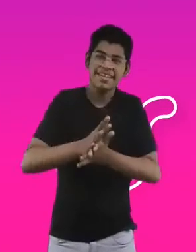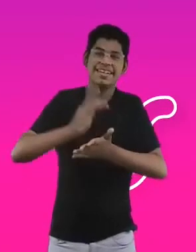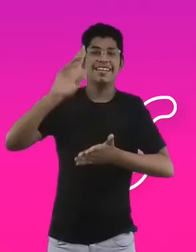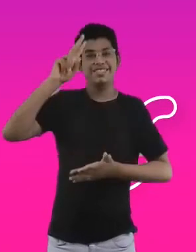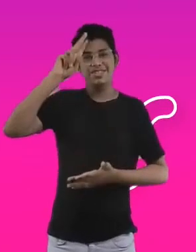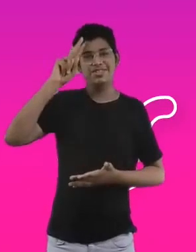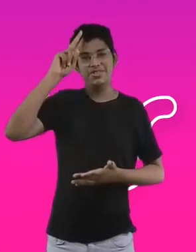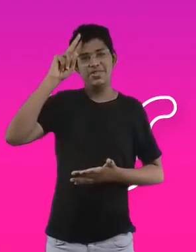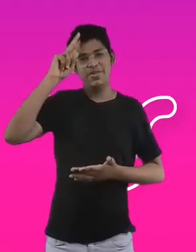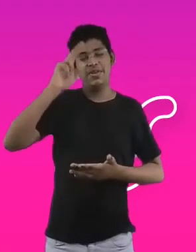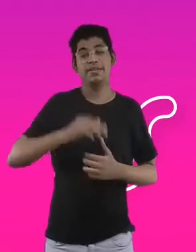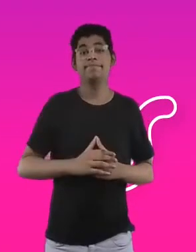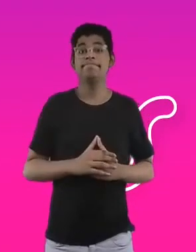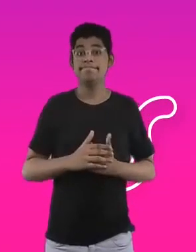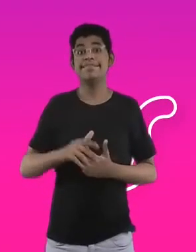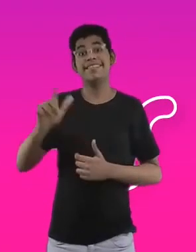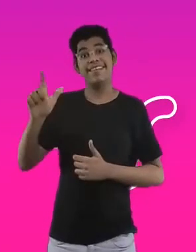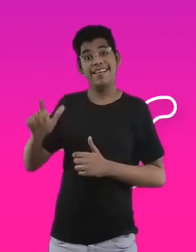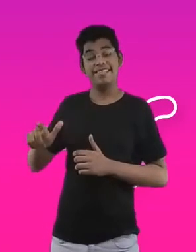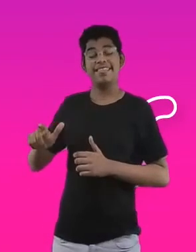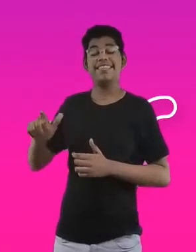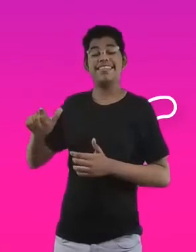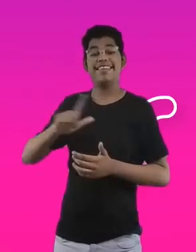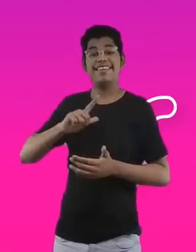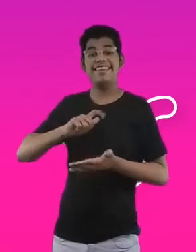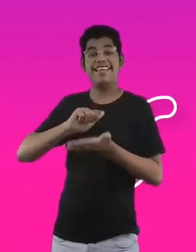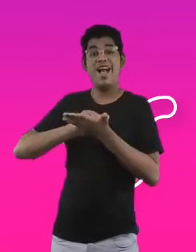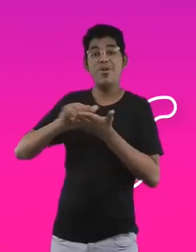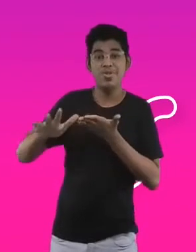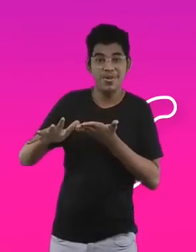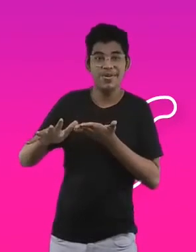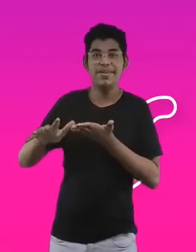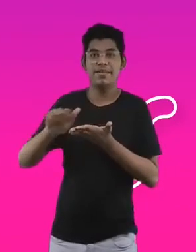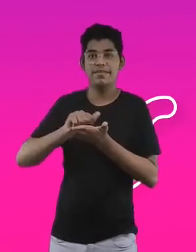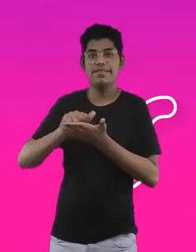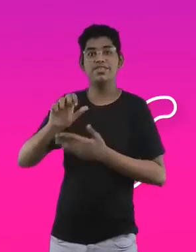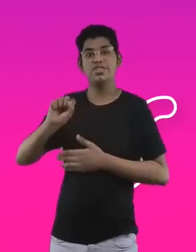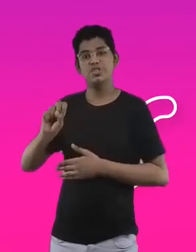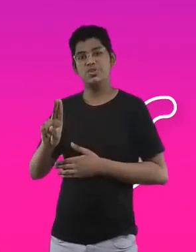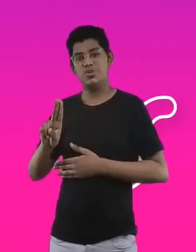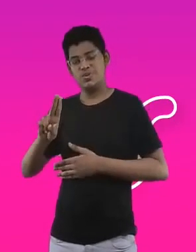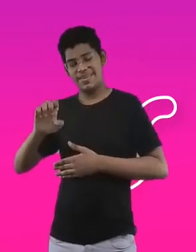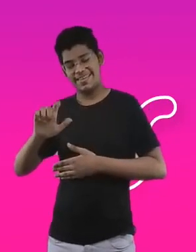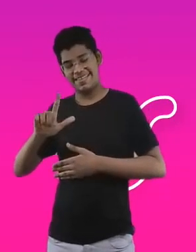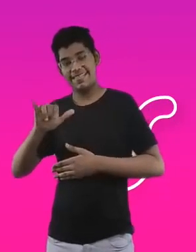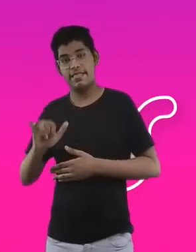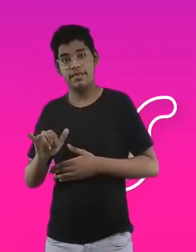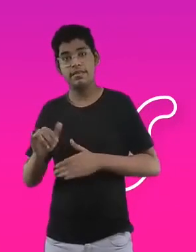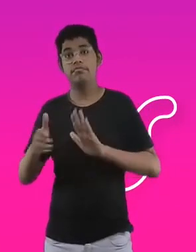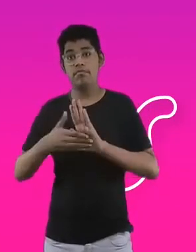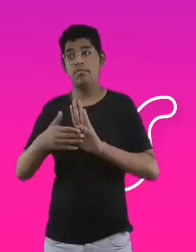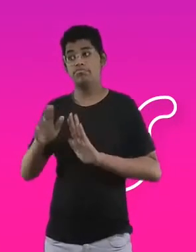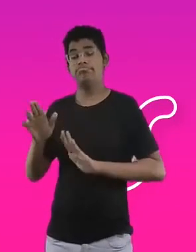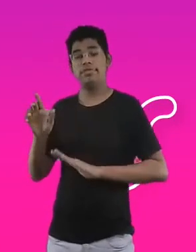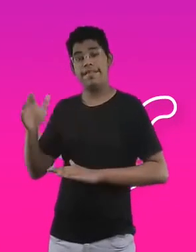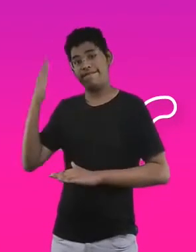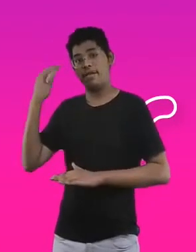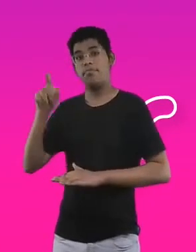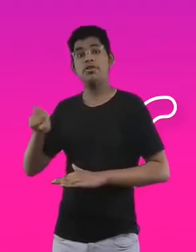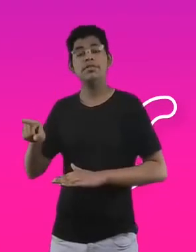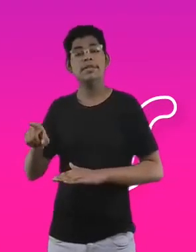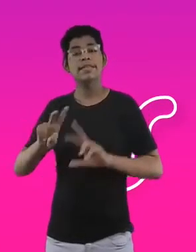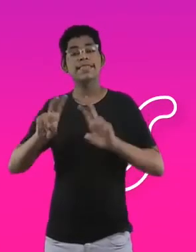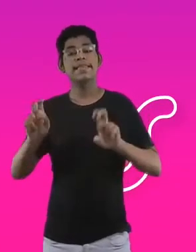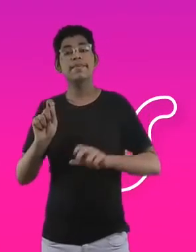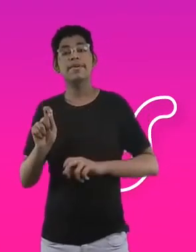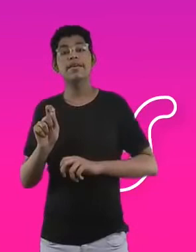Sueli Carneiro, que traz essa perspectiva para que a gente pense. O que eu não conheço sobre o continente africano? O que eu